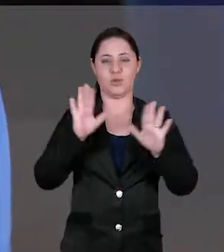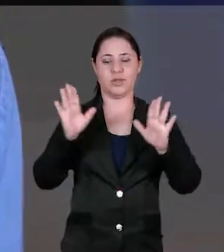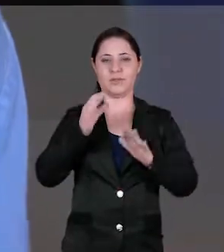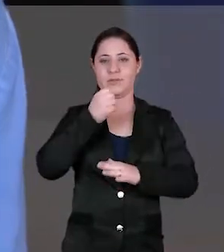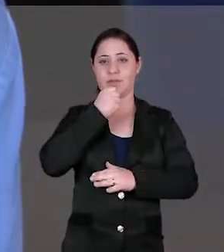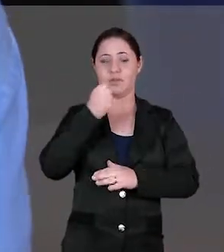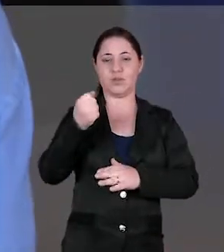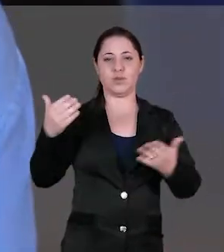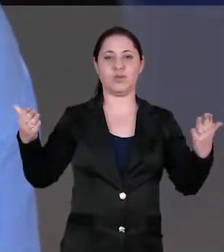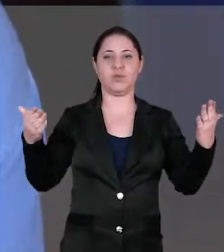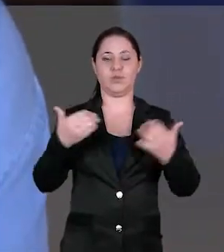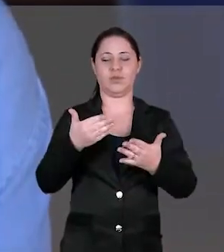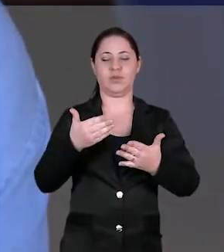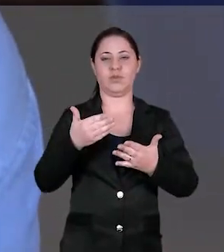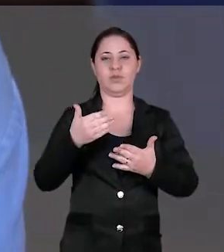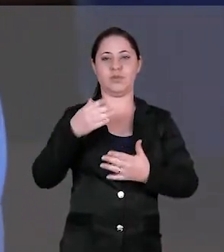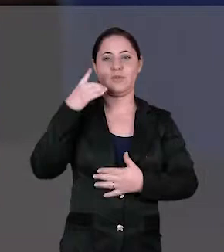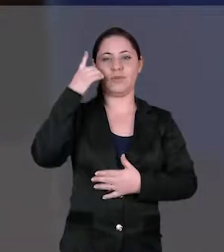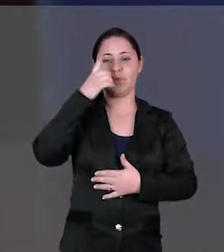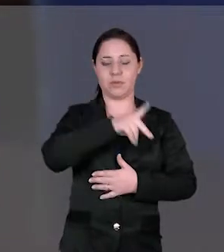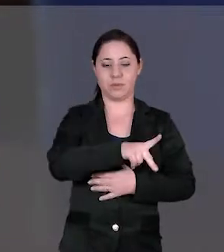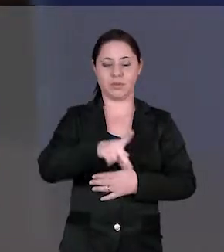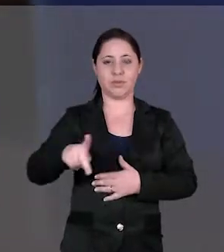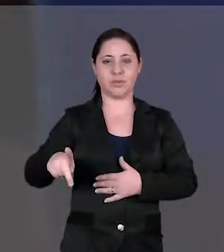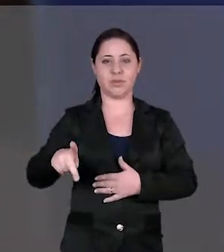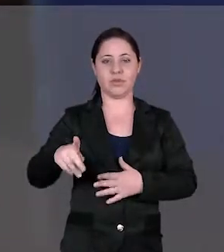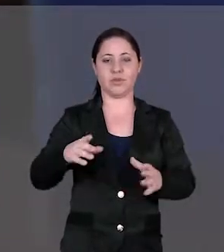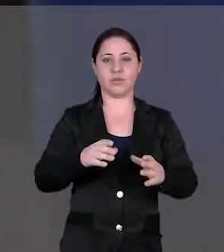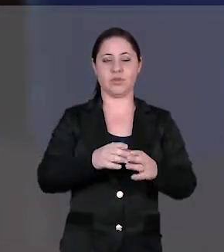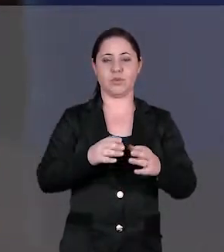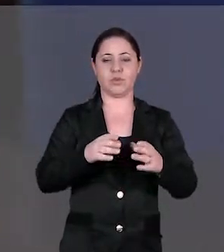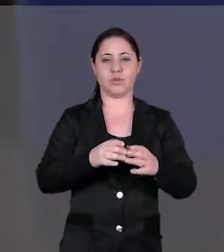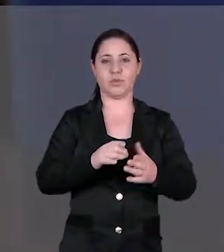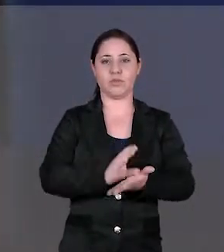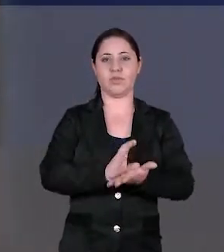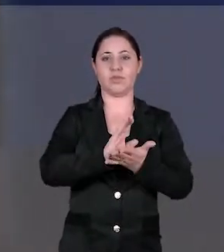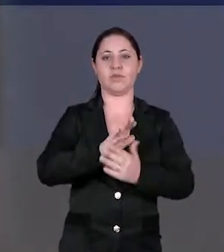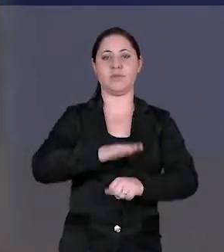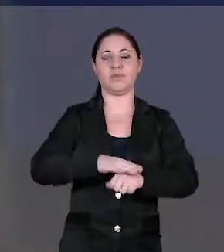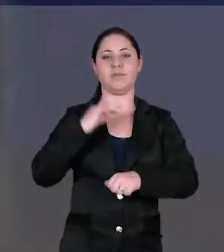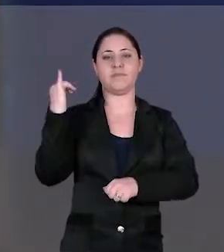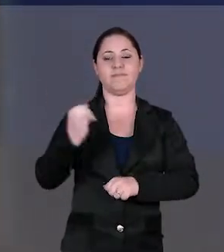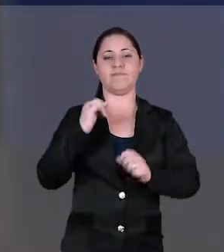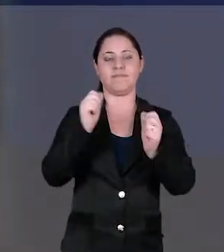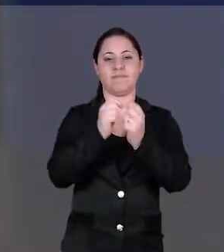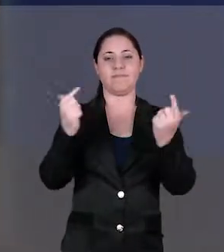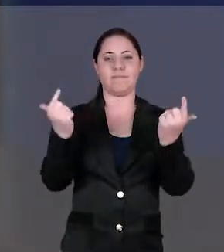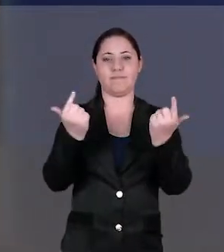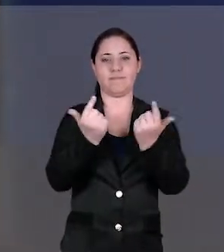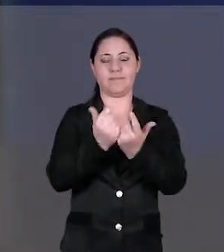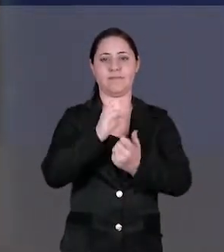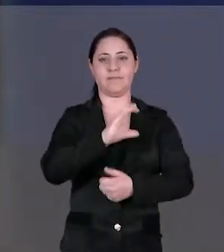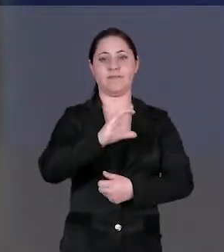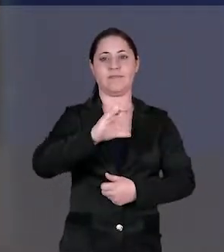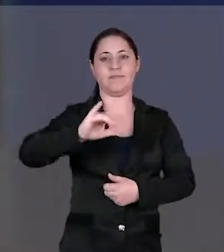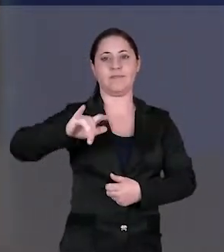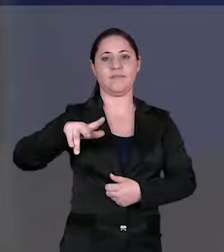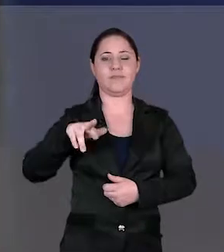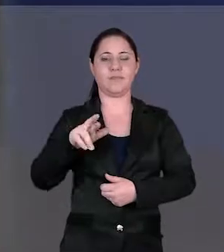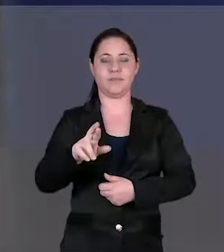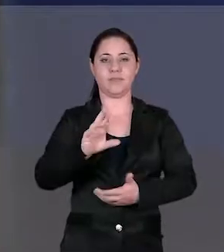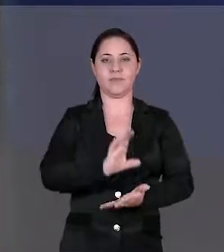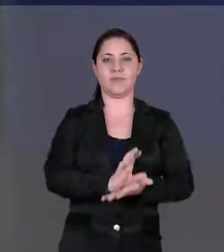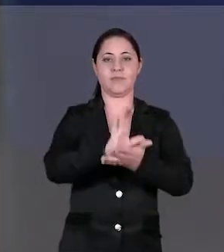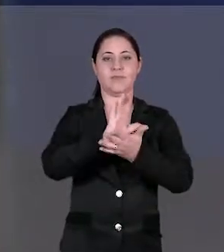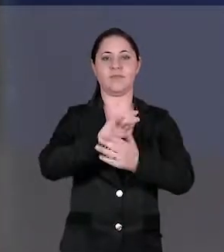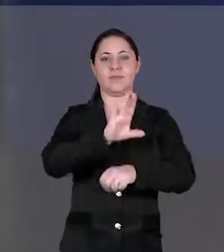Olá! A nossa entrevista de hoje é com o presidente da comissão mais importante da Casa de Leis, a CCJR,